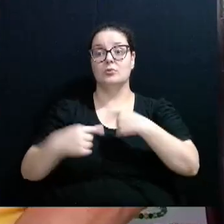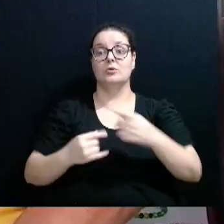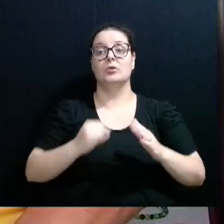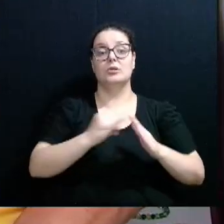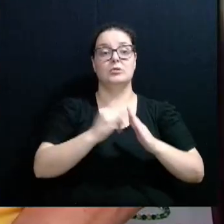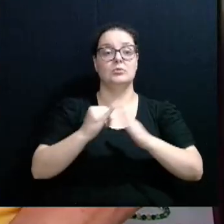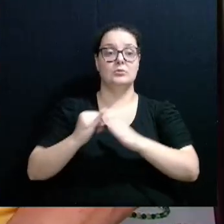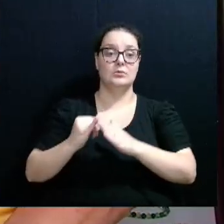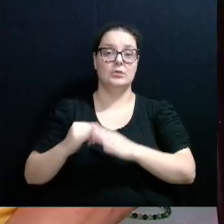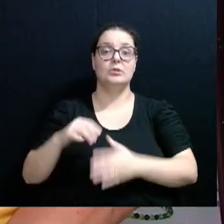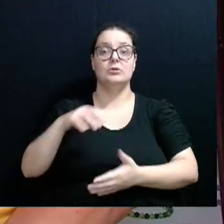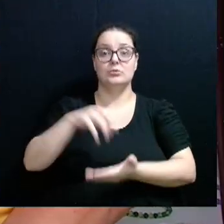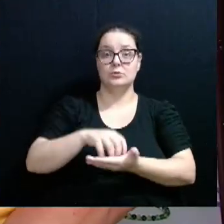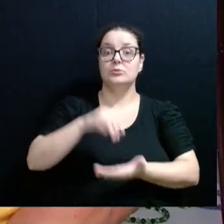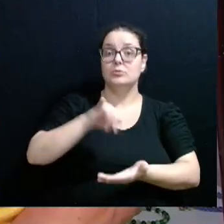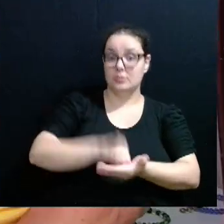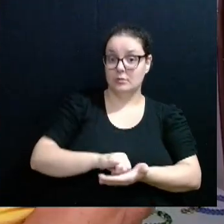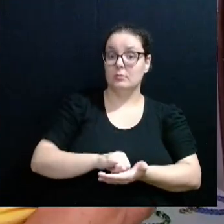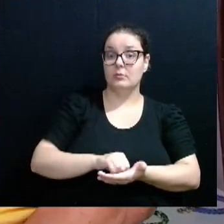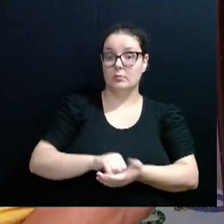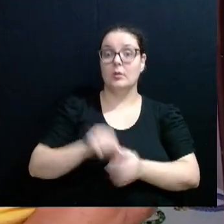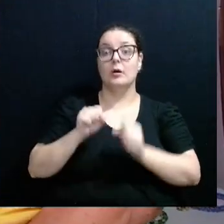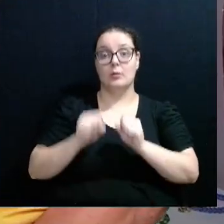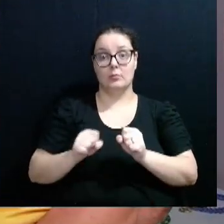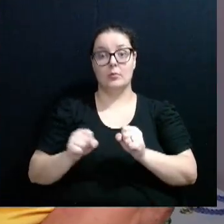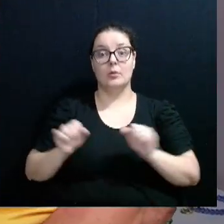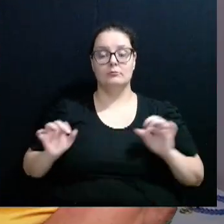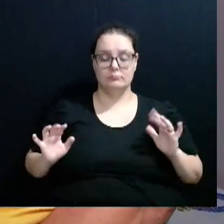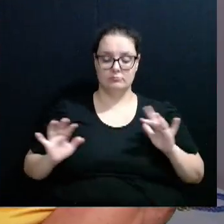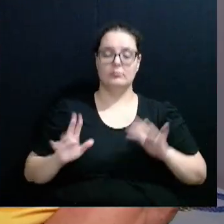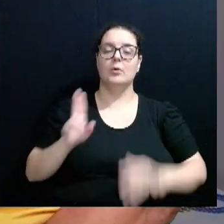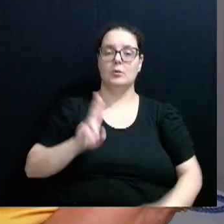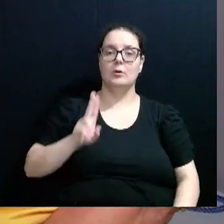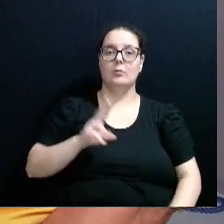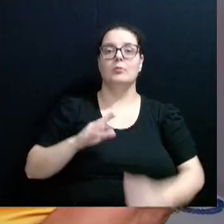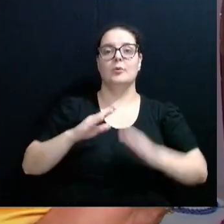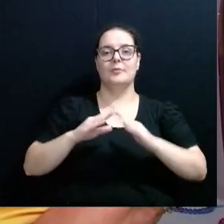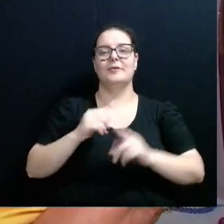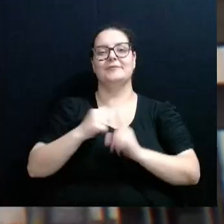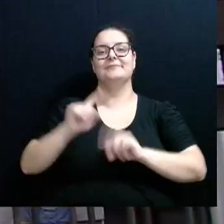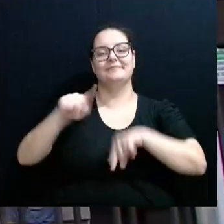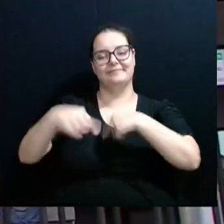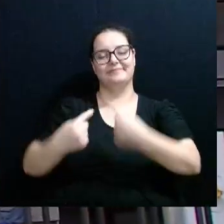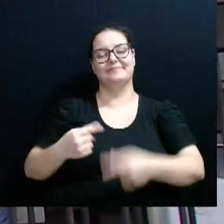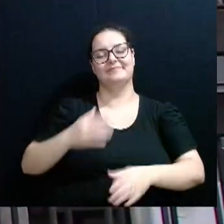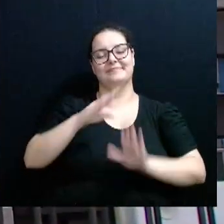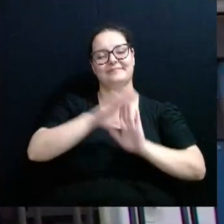cidade para que eles possam ser ocupados por moradia social. Até um próximo programa.